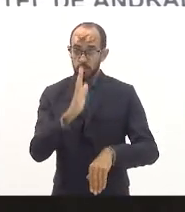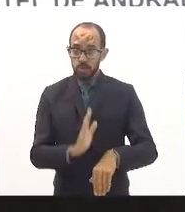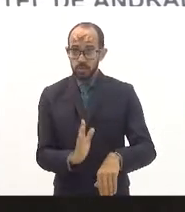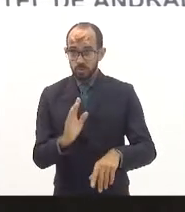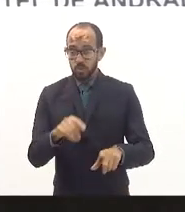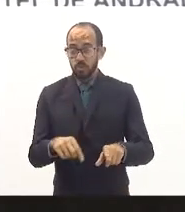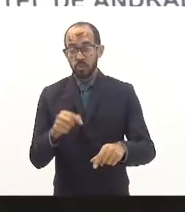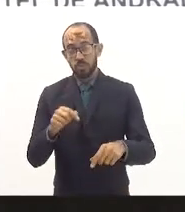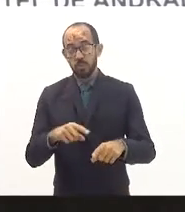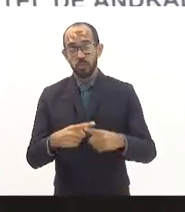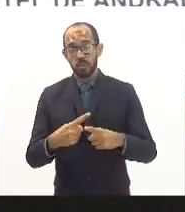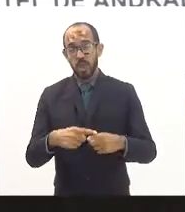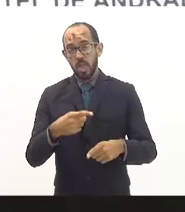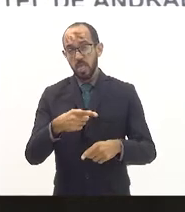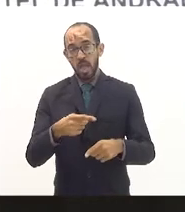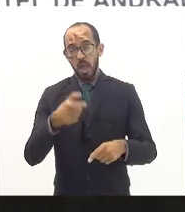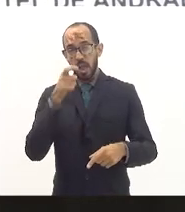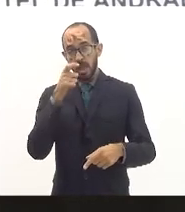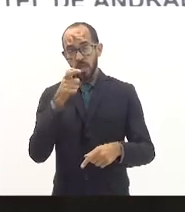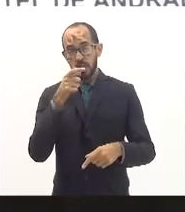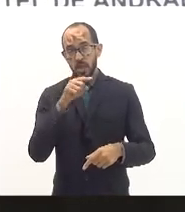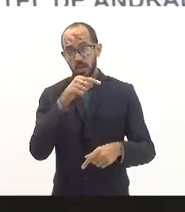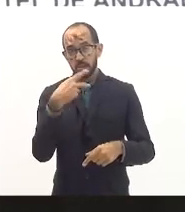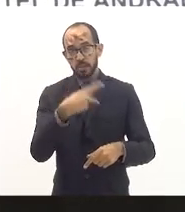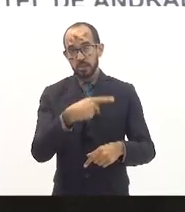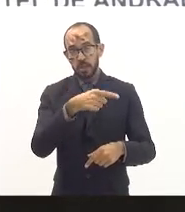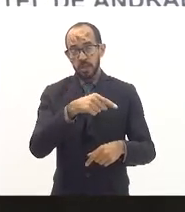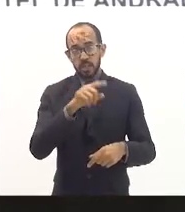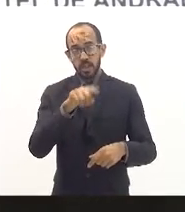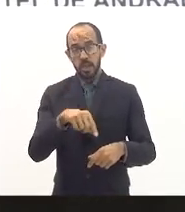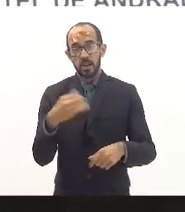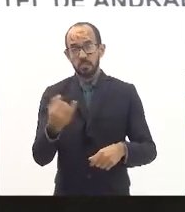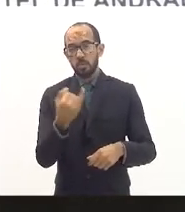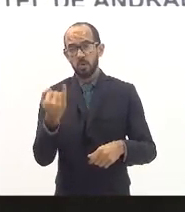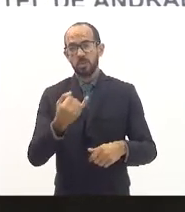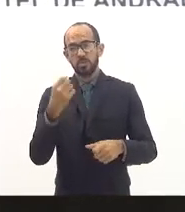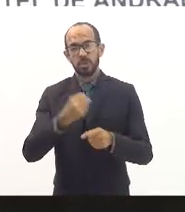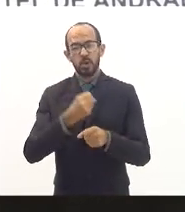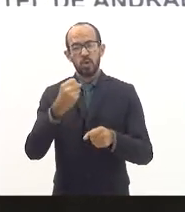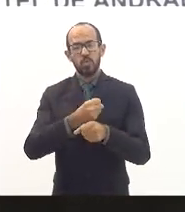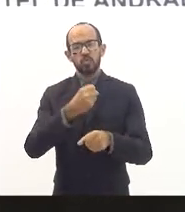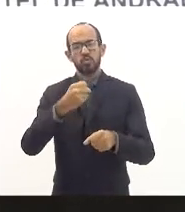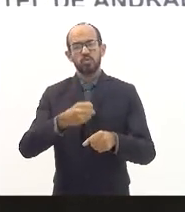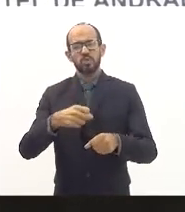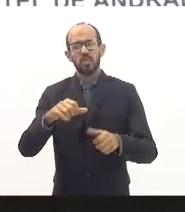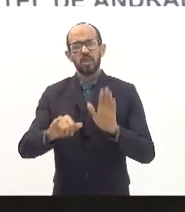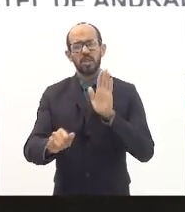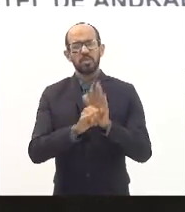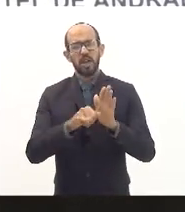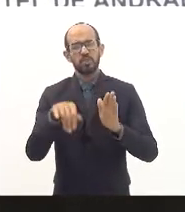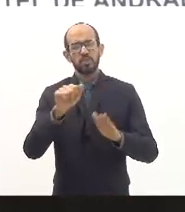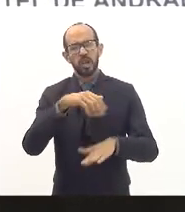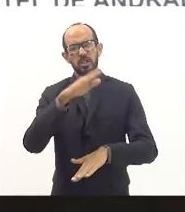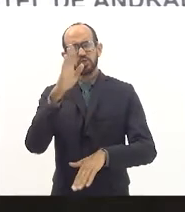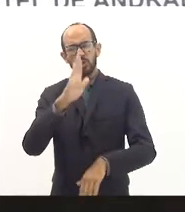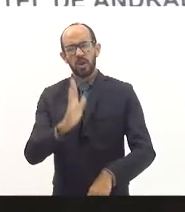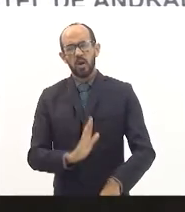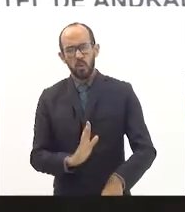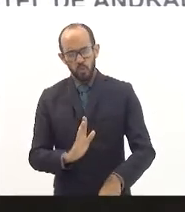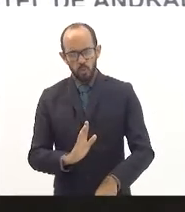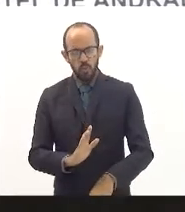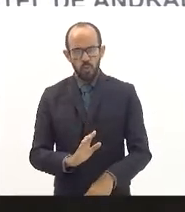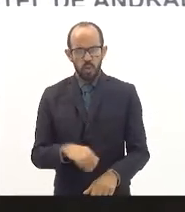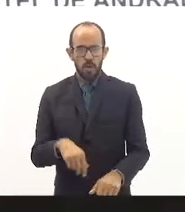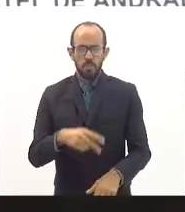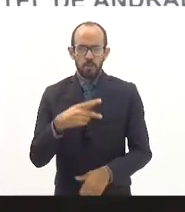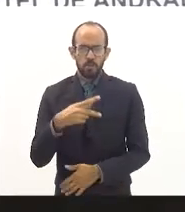sua visão, fundamental para a construção da nacionalidade. Pelo PTB,